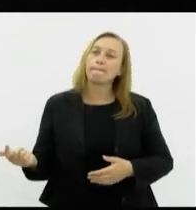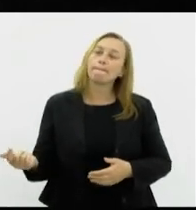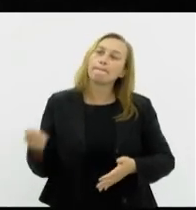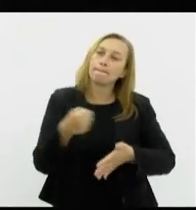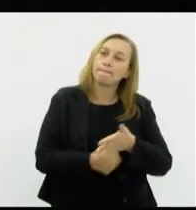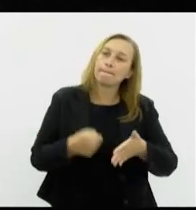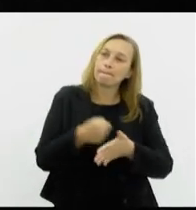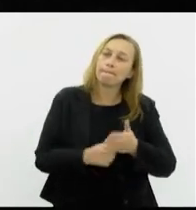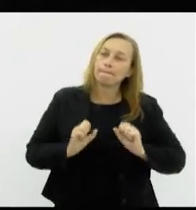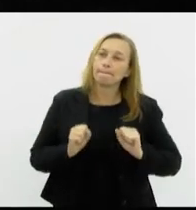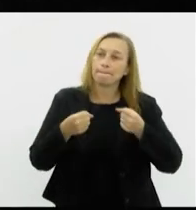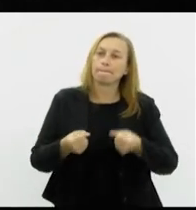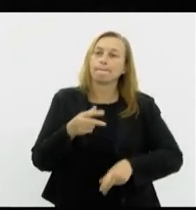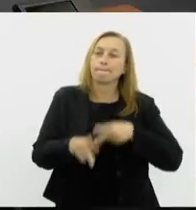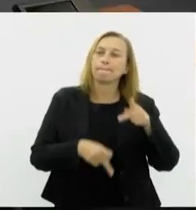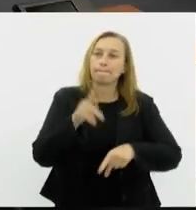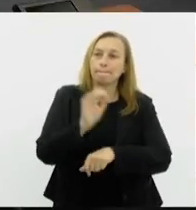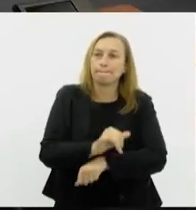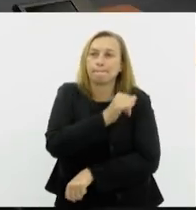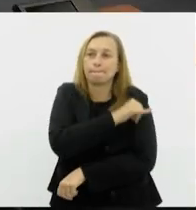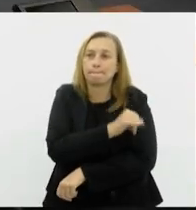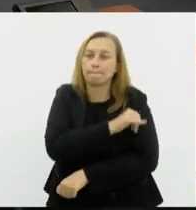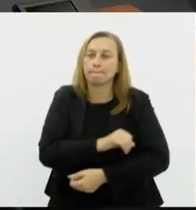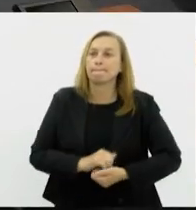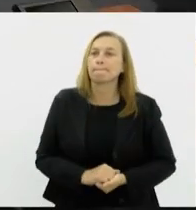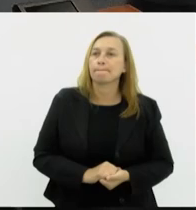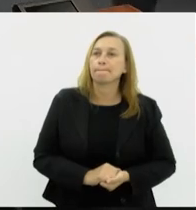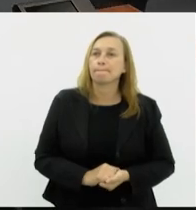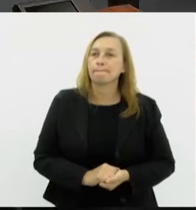povo do Estado do Rio de Janeiro.